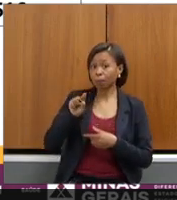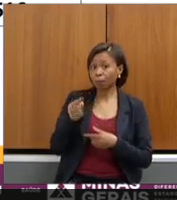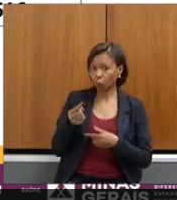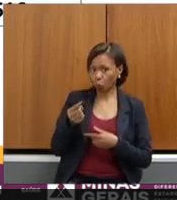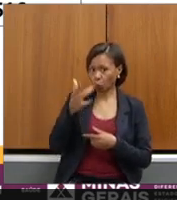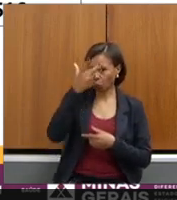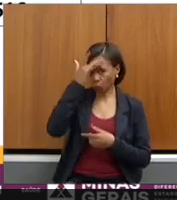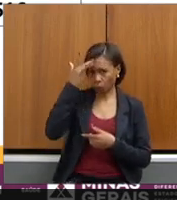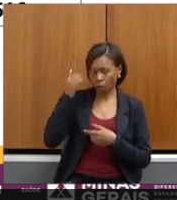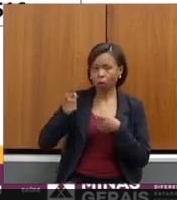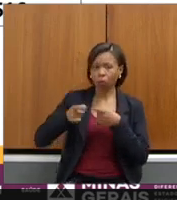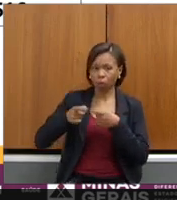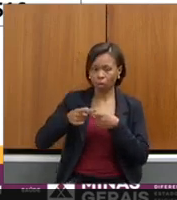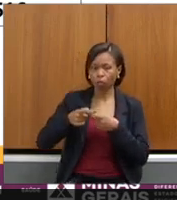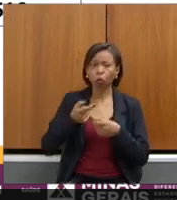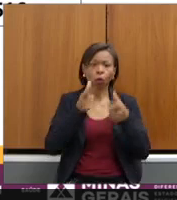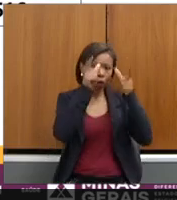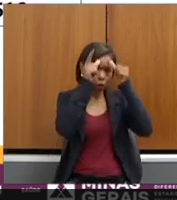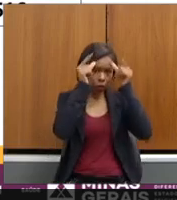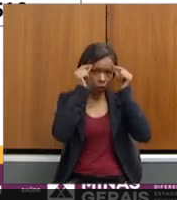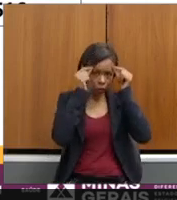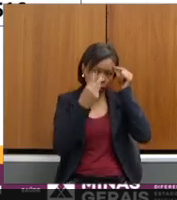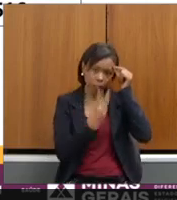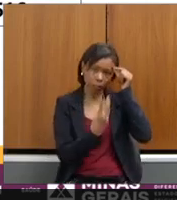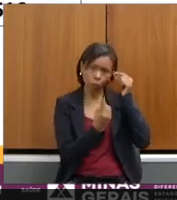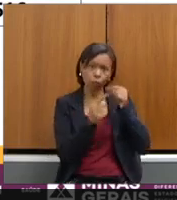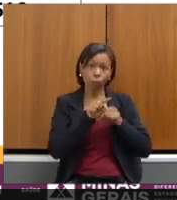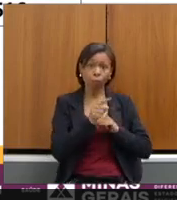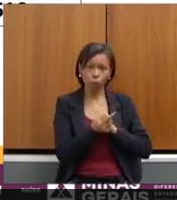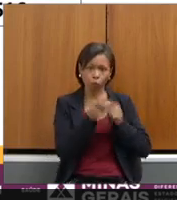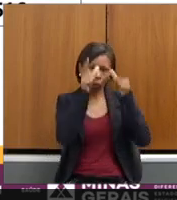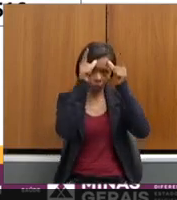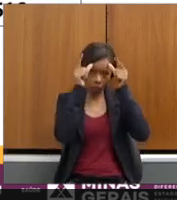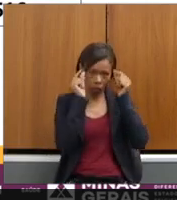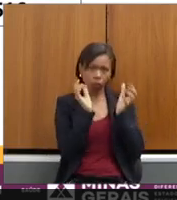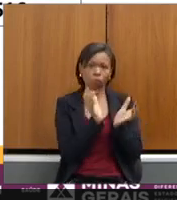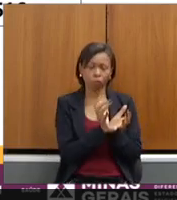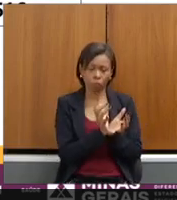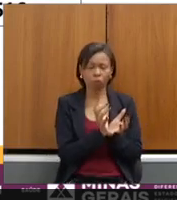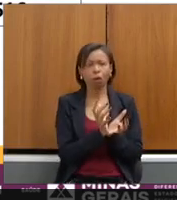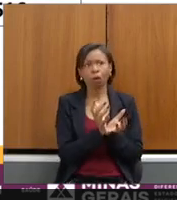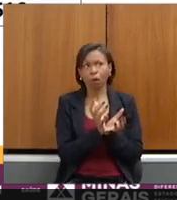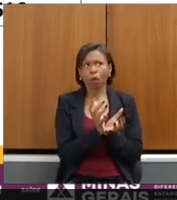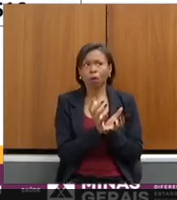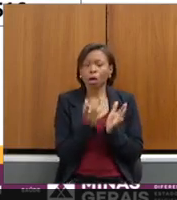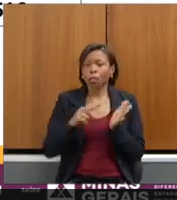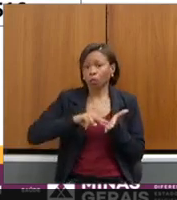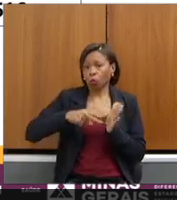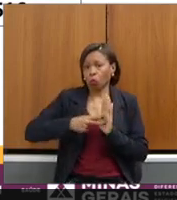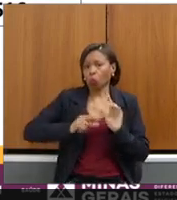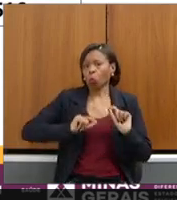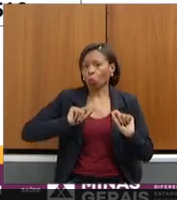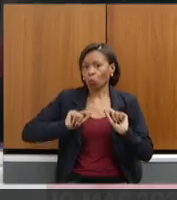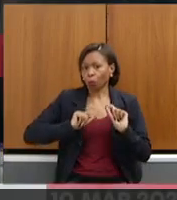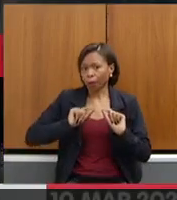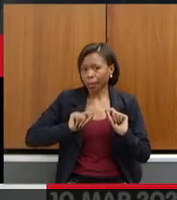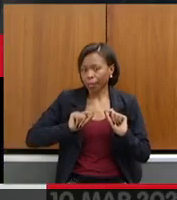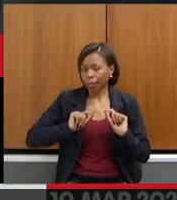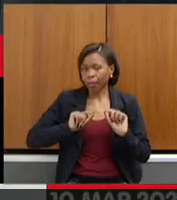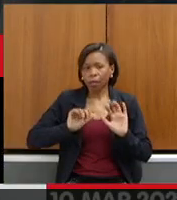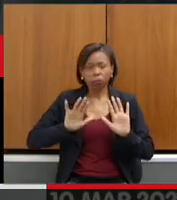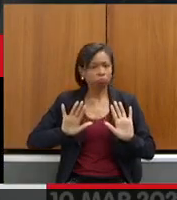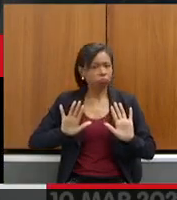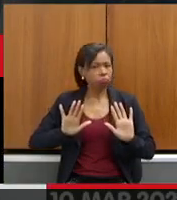pessoas que os enfermeiros a 31 mil pessoas isso significa com muita clareza que não há